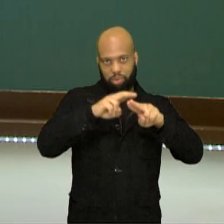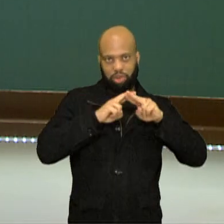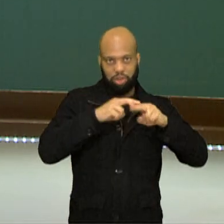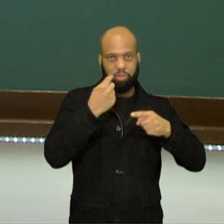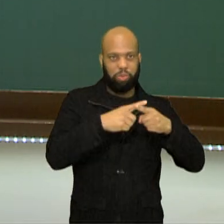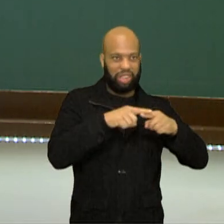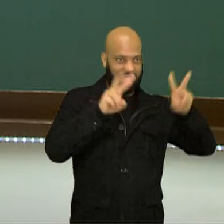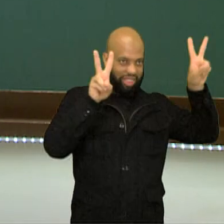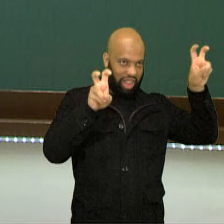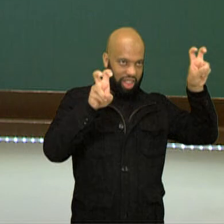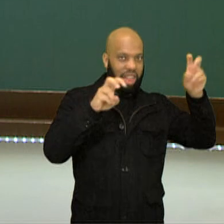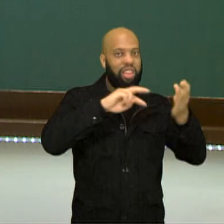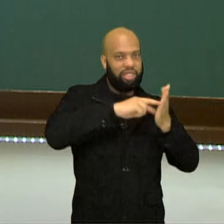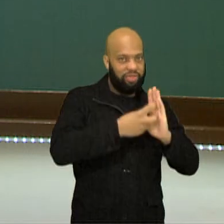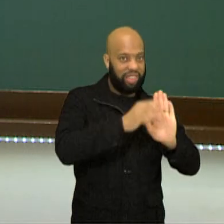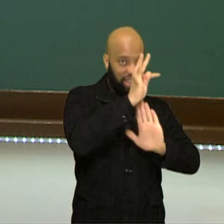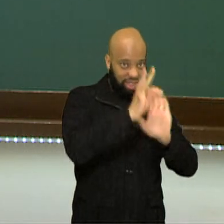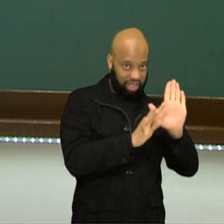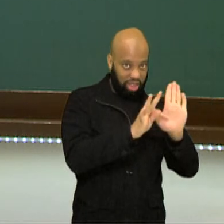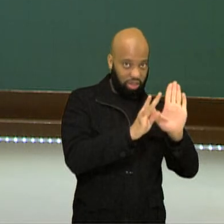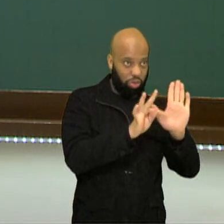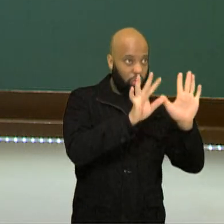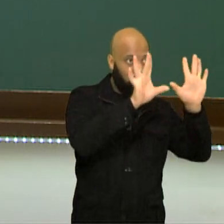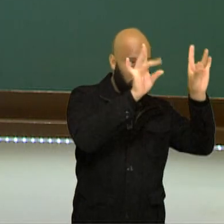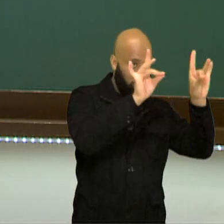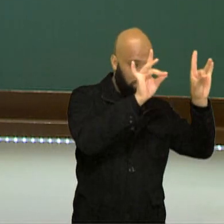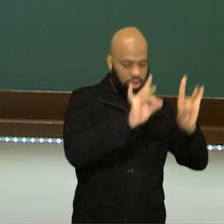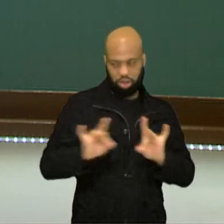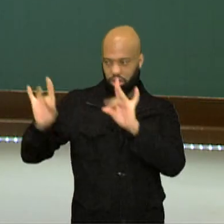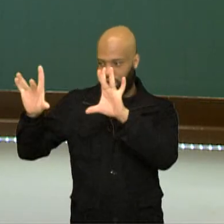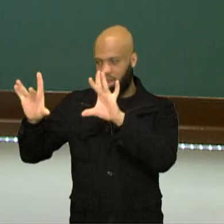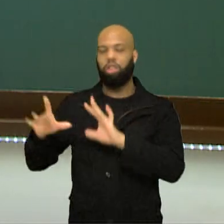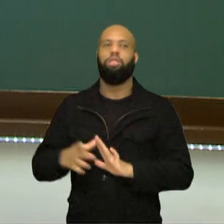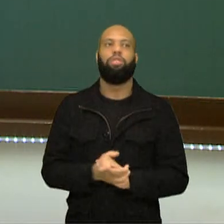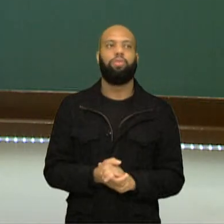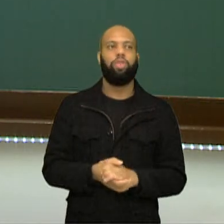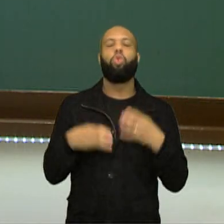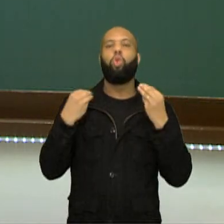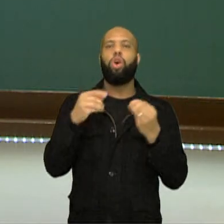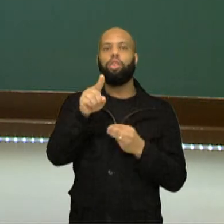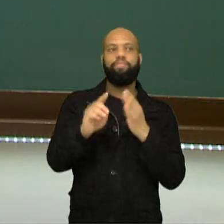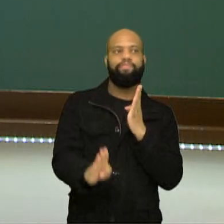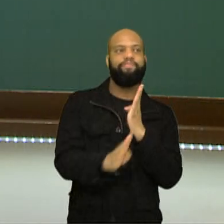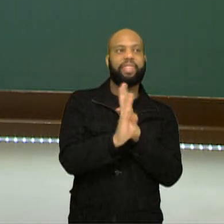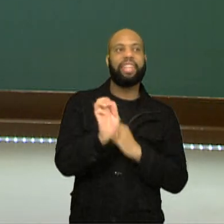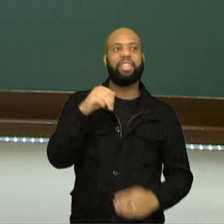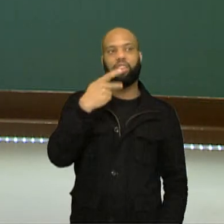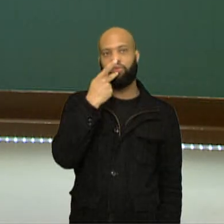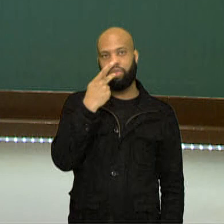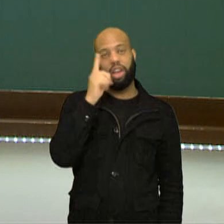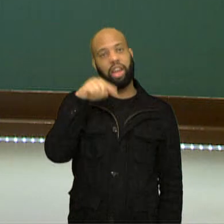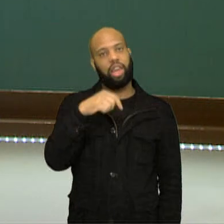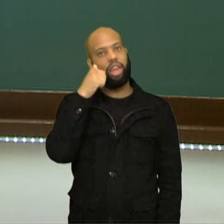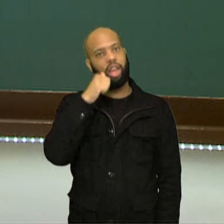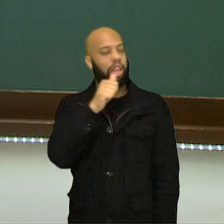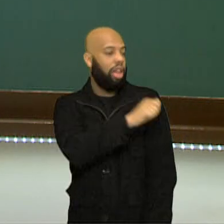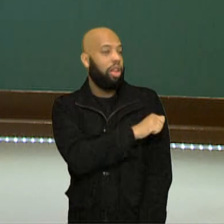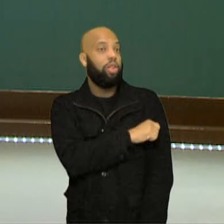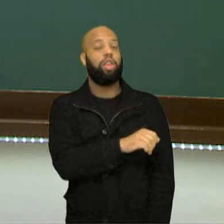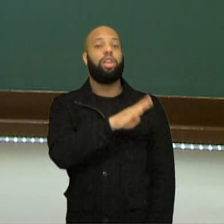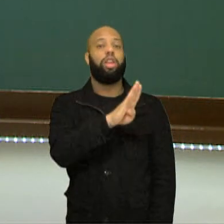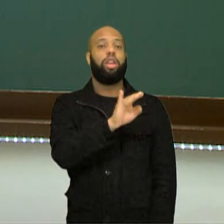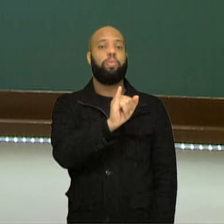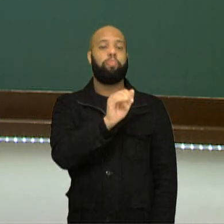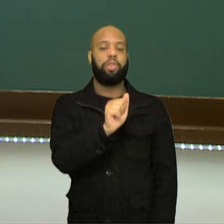essa frase, como você identifica o interlocutor neste caso, né? Bom, a frase é da estudante Bianca Pinheiro e